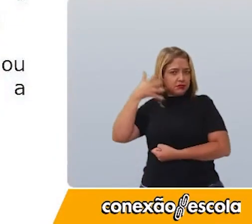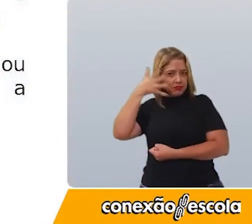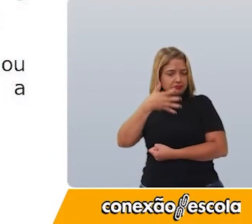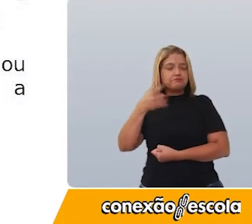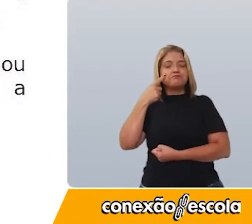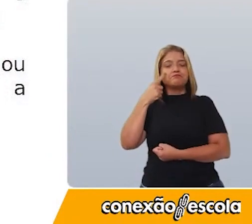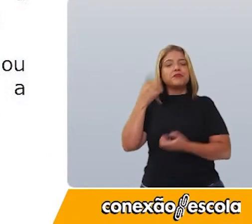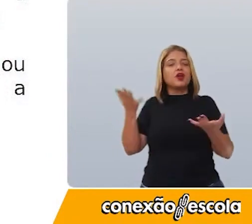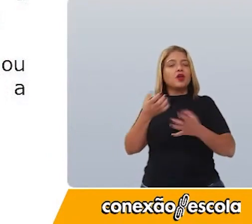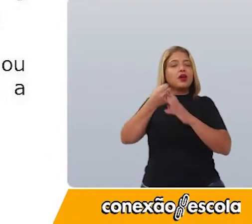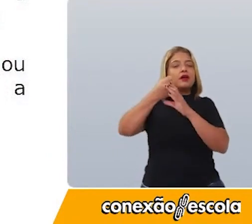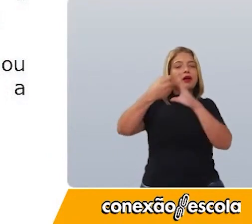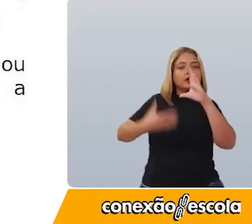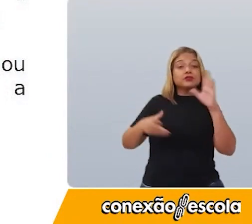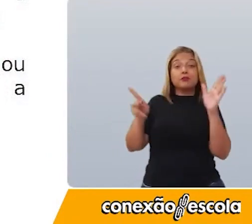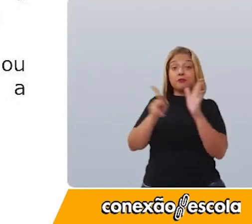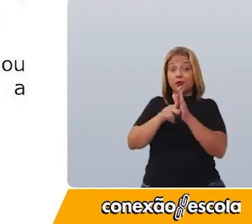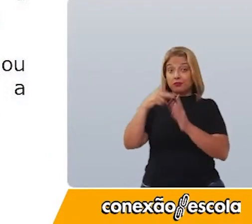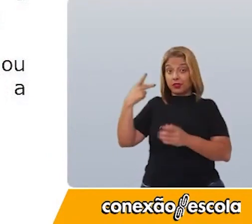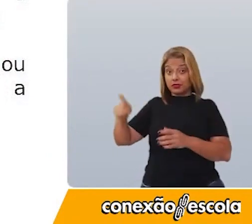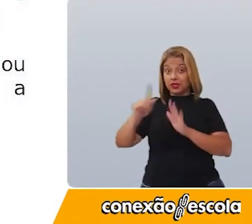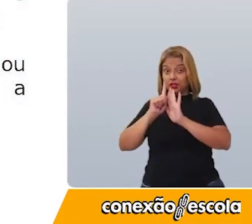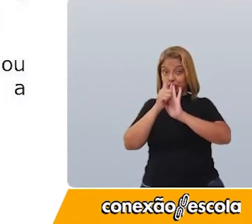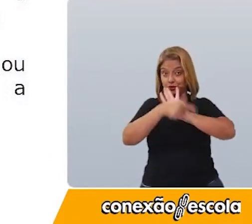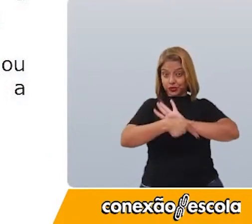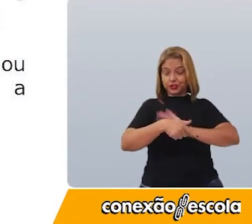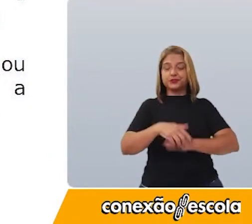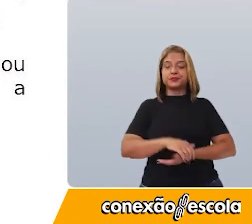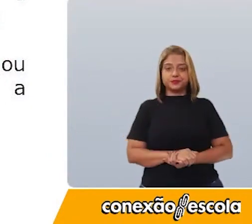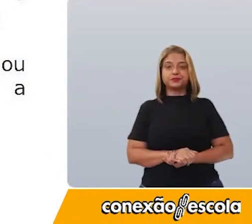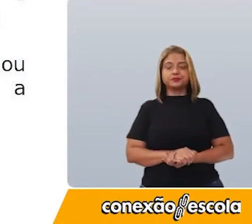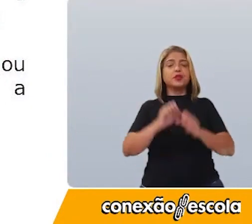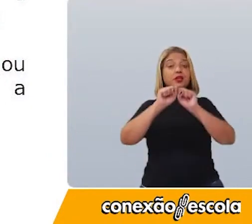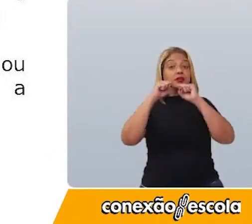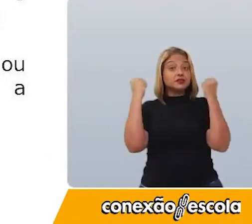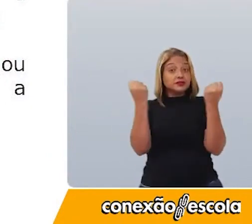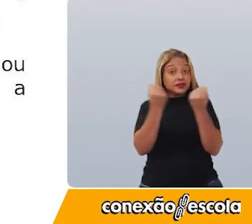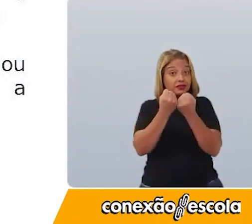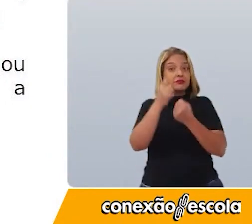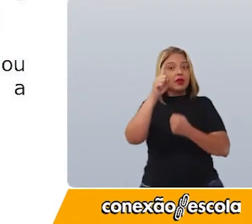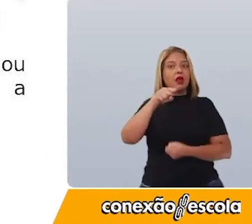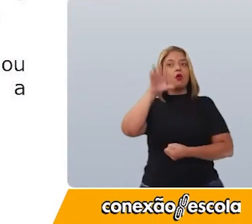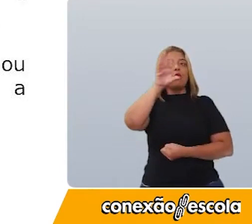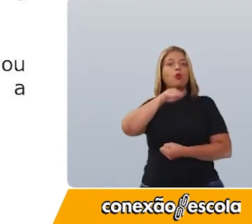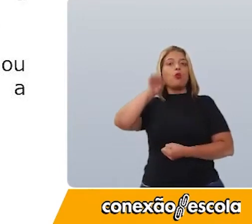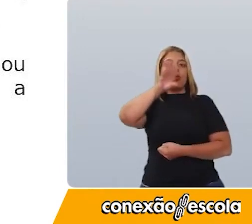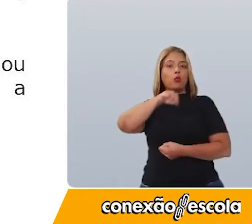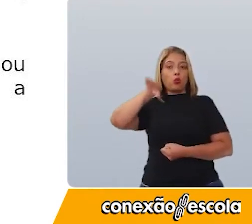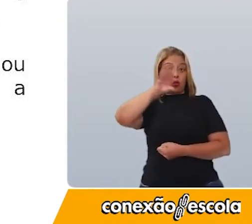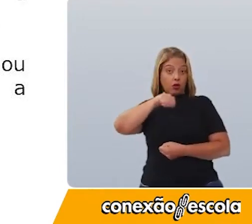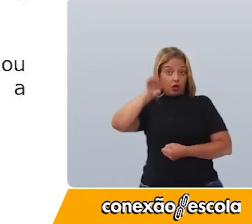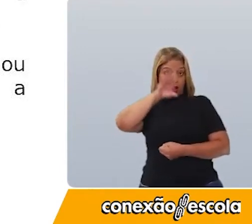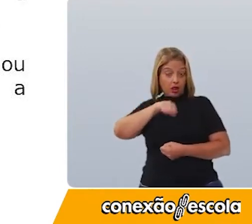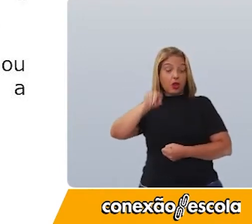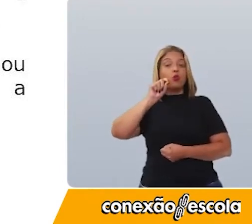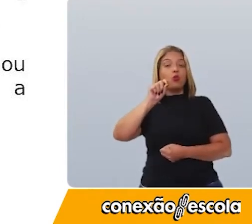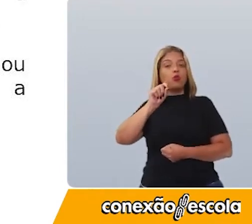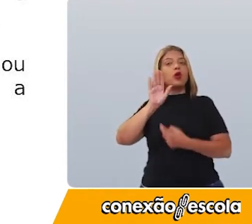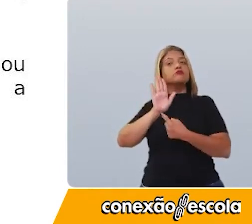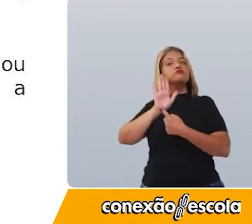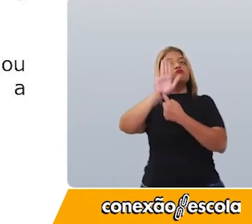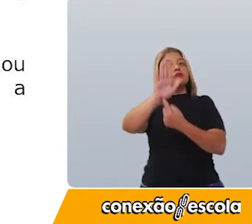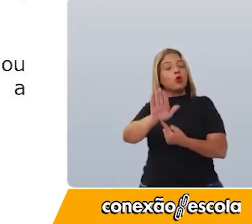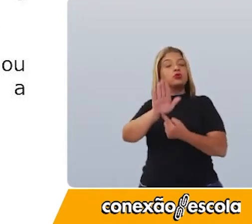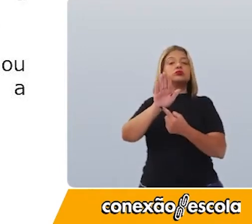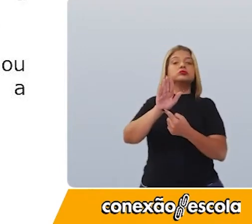algumas características sobre esse gênero. O seminário é um gênero oral público que visa expor um